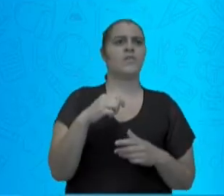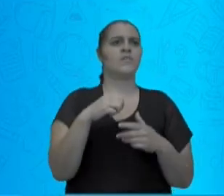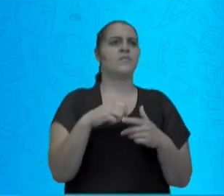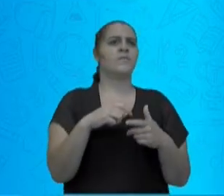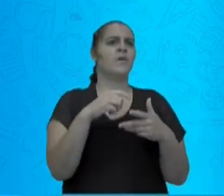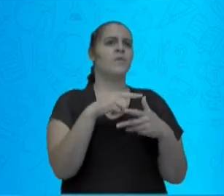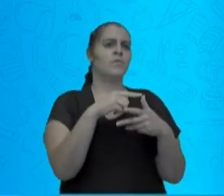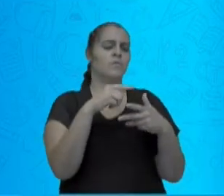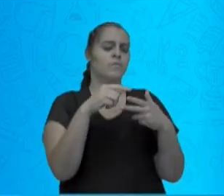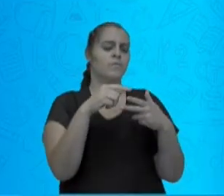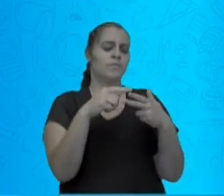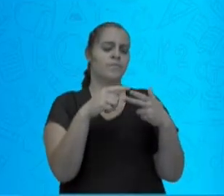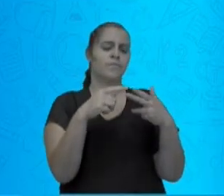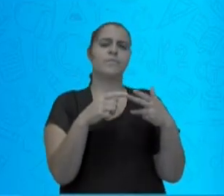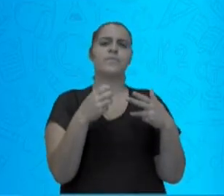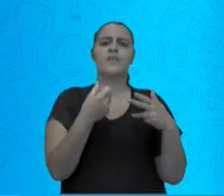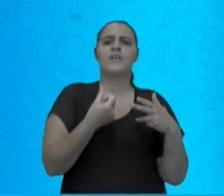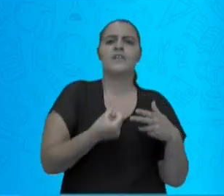No Iraque.